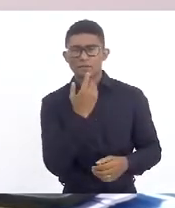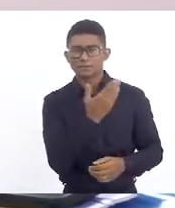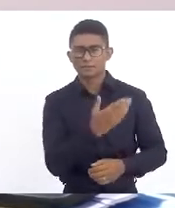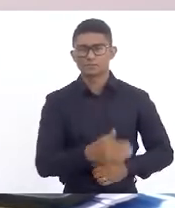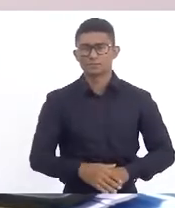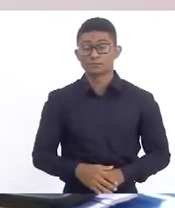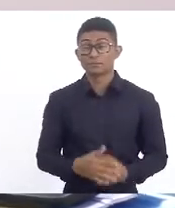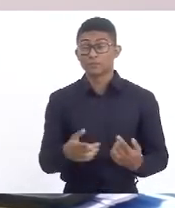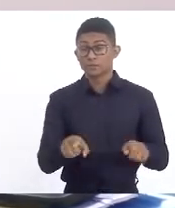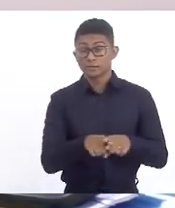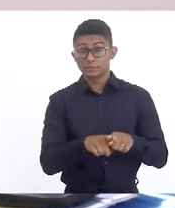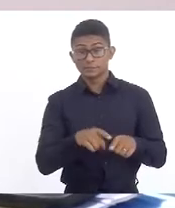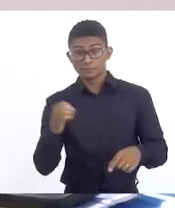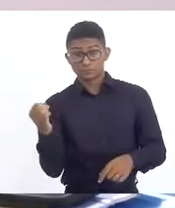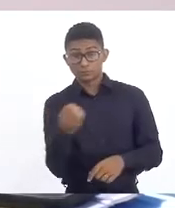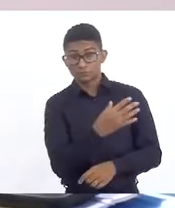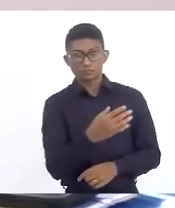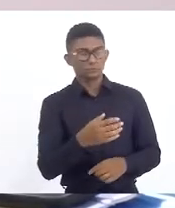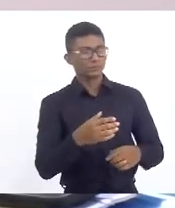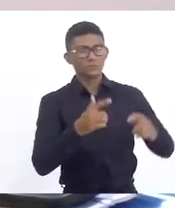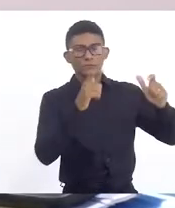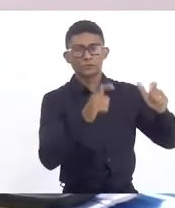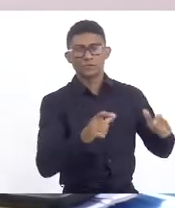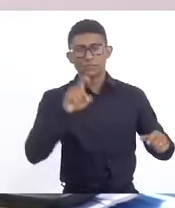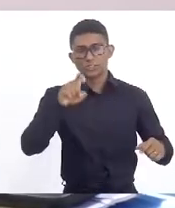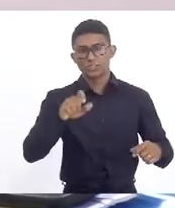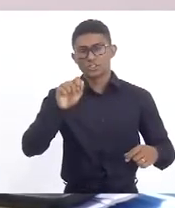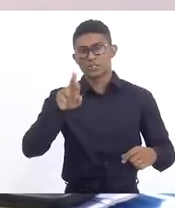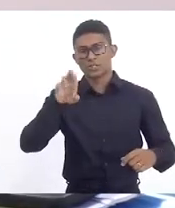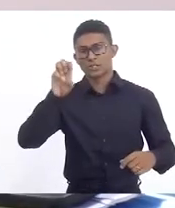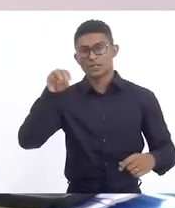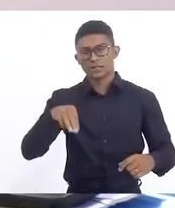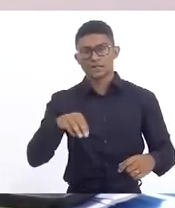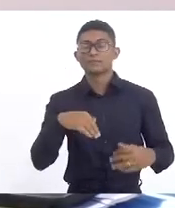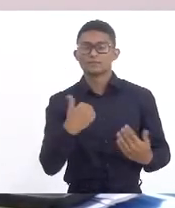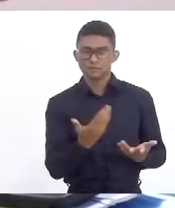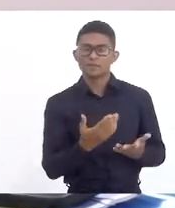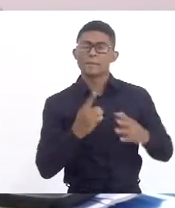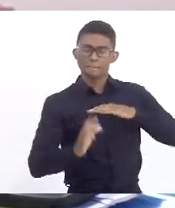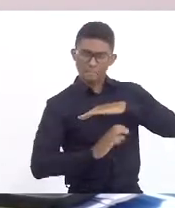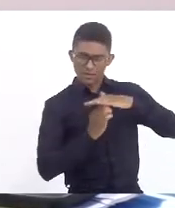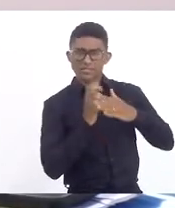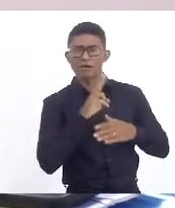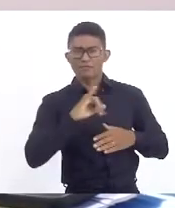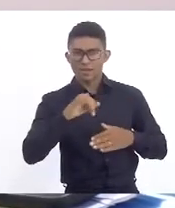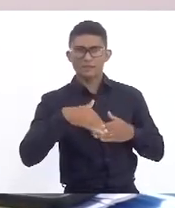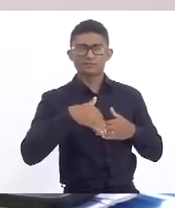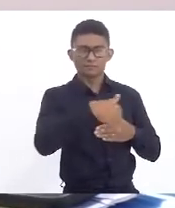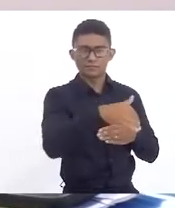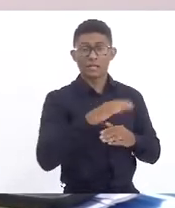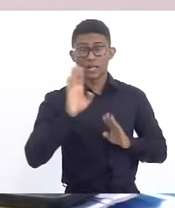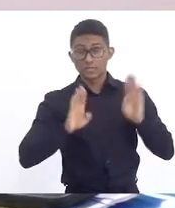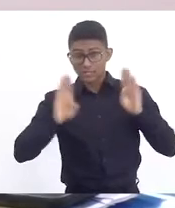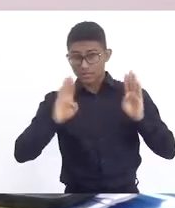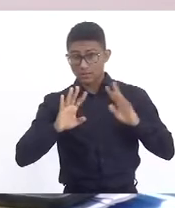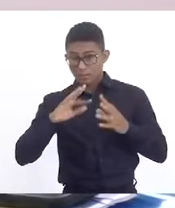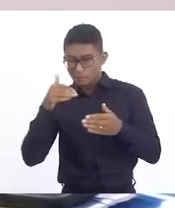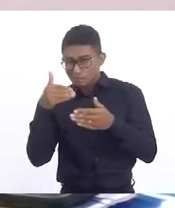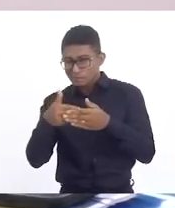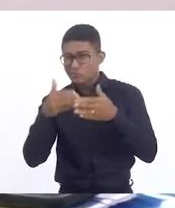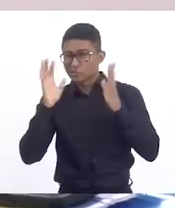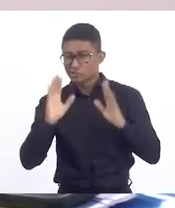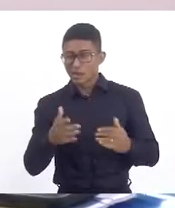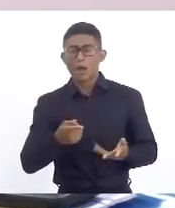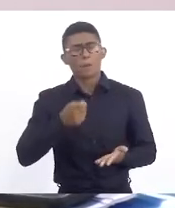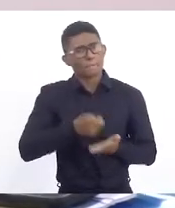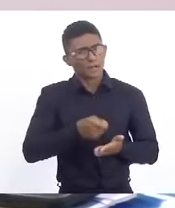nova estação de tratamento de Xerém, essa a SEDAI vai fazer, a licitação está saindo nos próximos dias, que é a obrigação da SEDAI fazer a estação de tratamento.